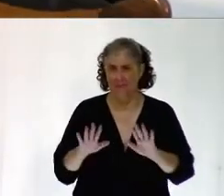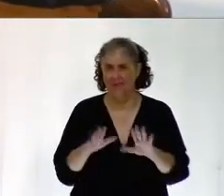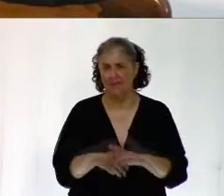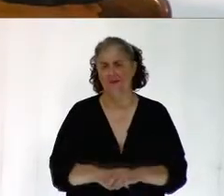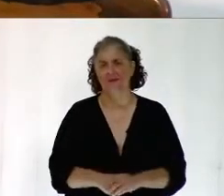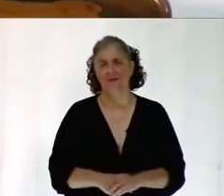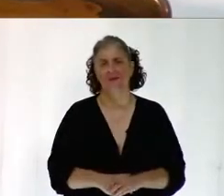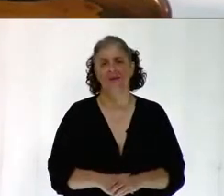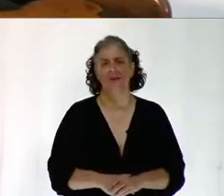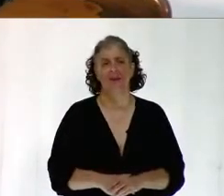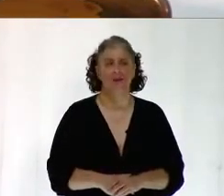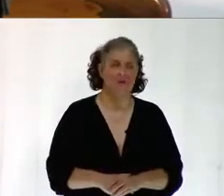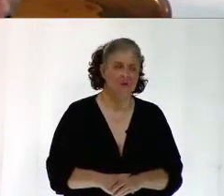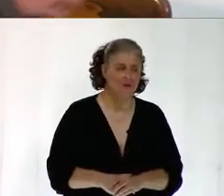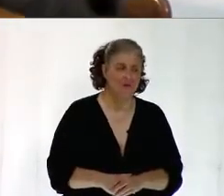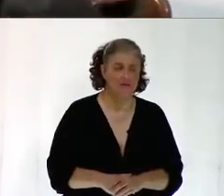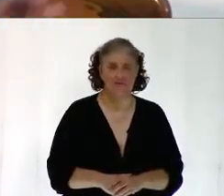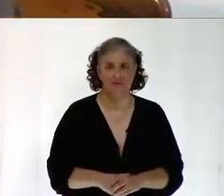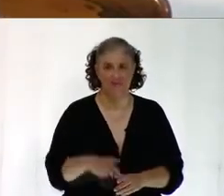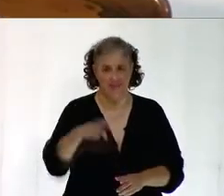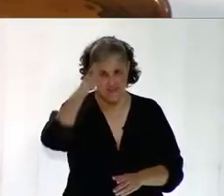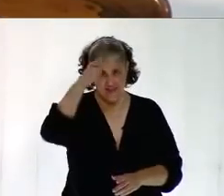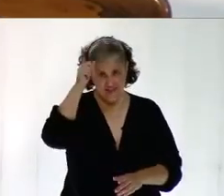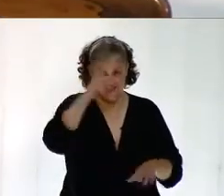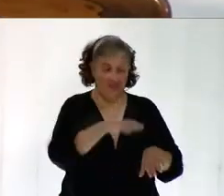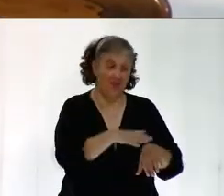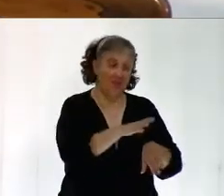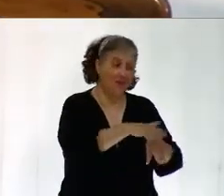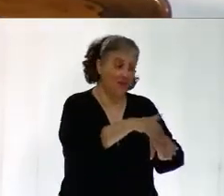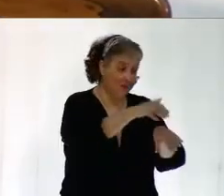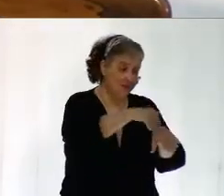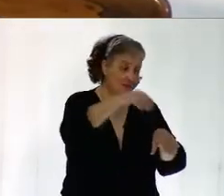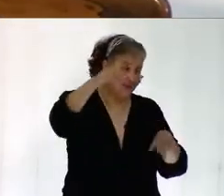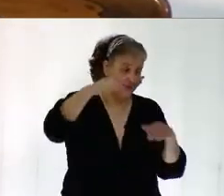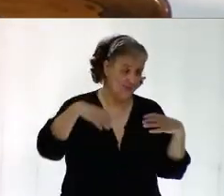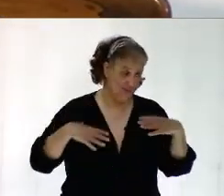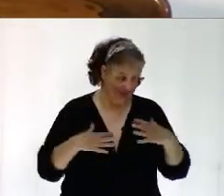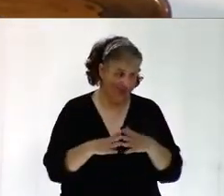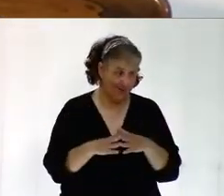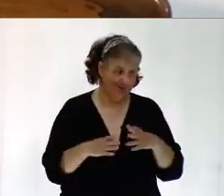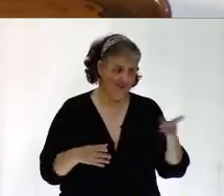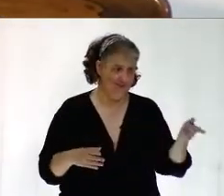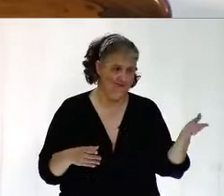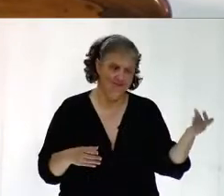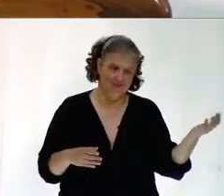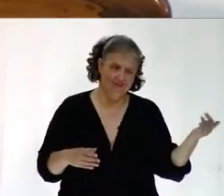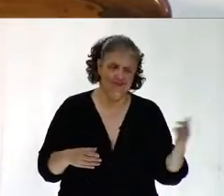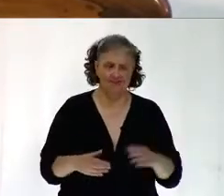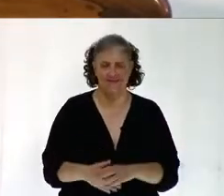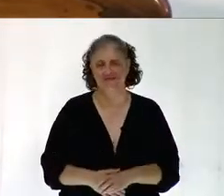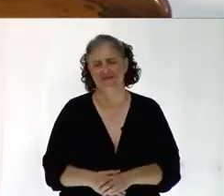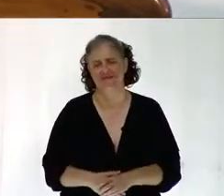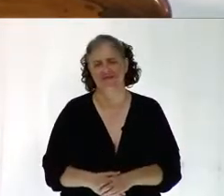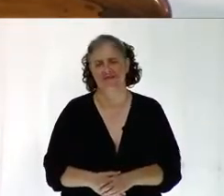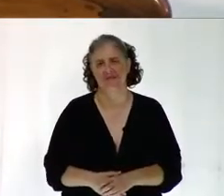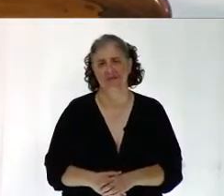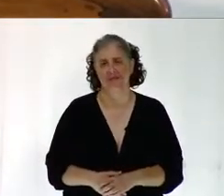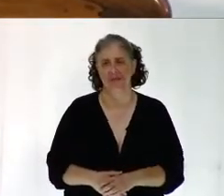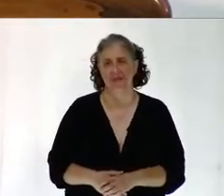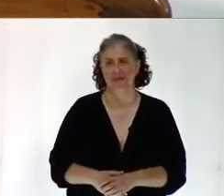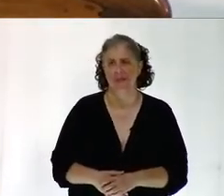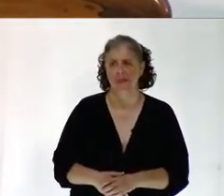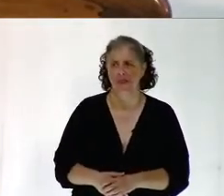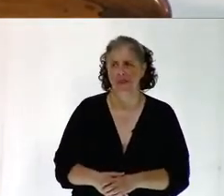chamos a nossa ti ele se socorrem só que um senhor jesus considerou uma